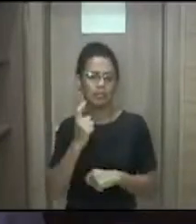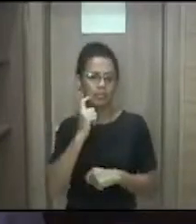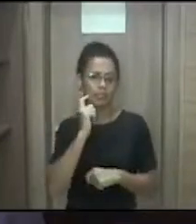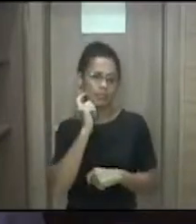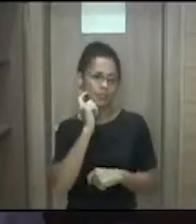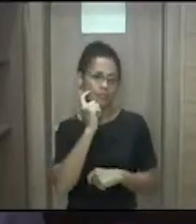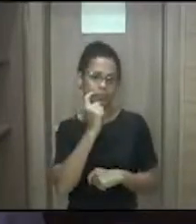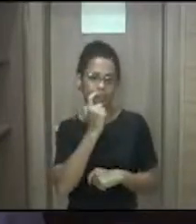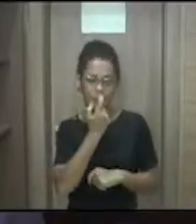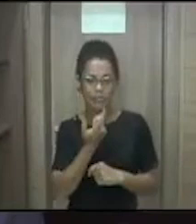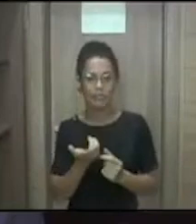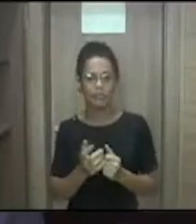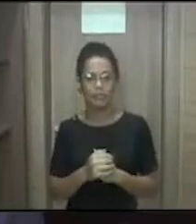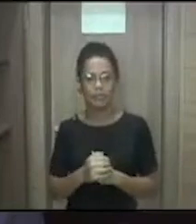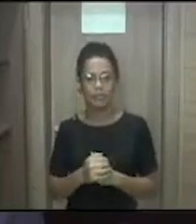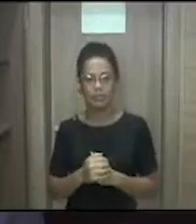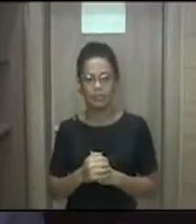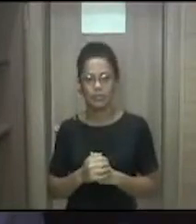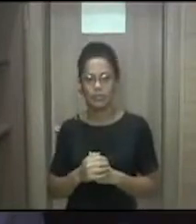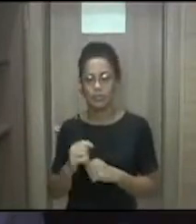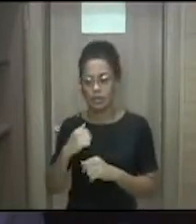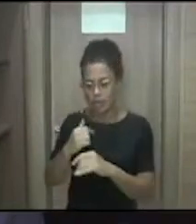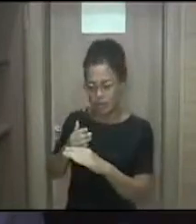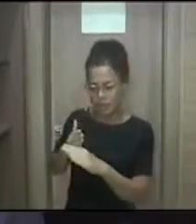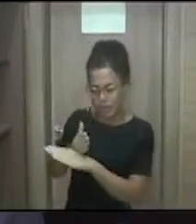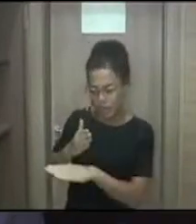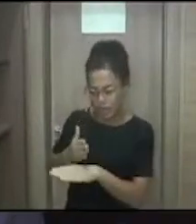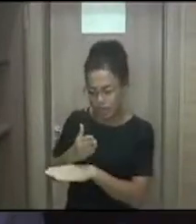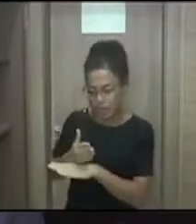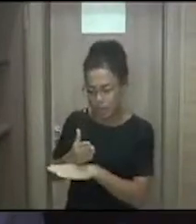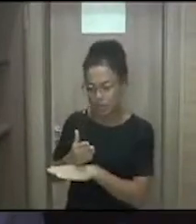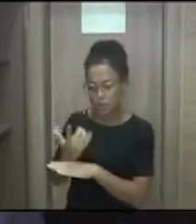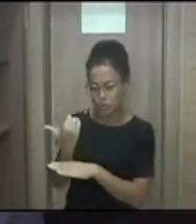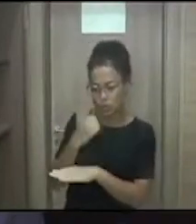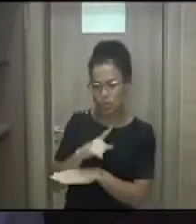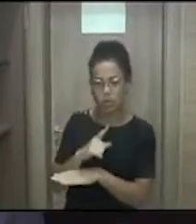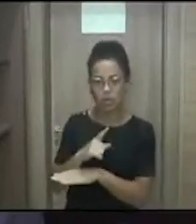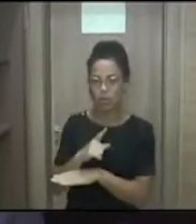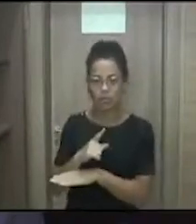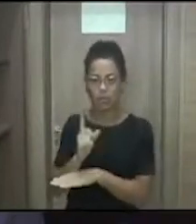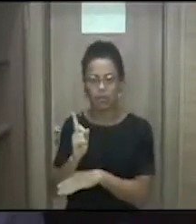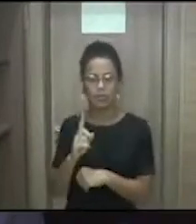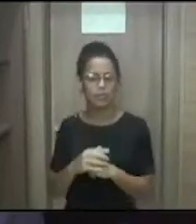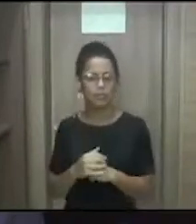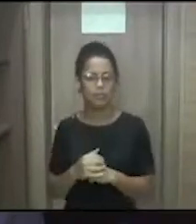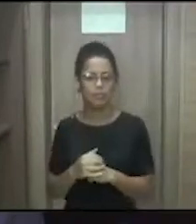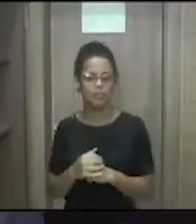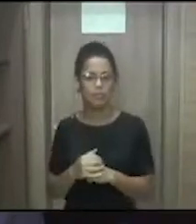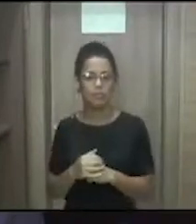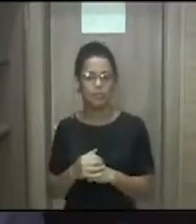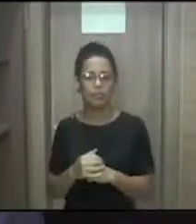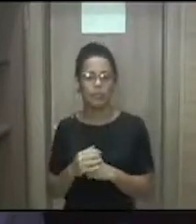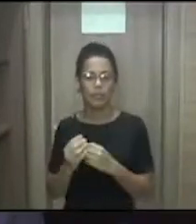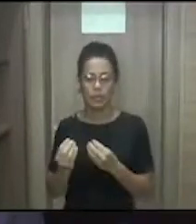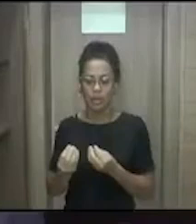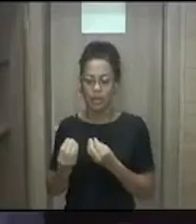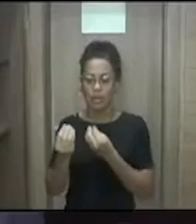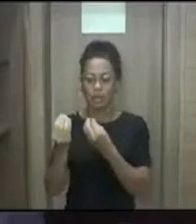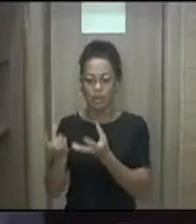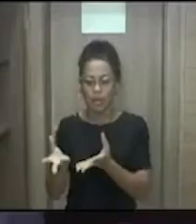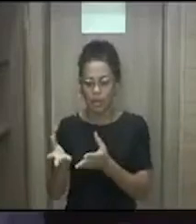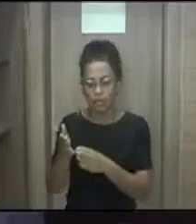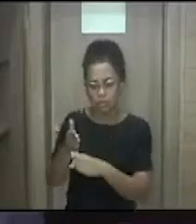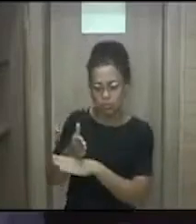Então, não é acesso ao recurso que vai garantir a mudança do modelo. Então, assim, como a Abner apontou, dar acesso à prótese,